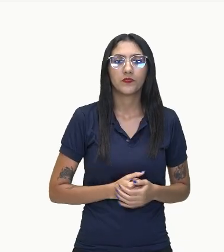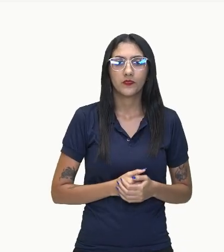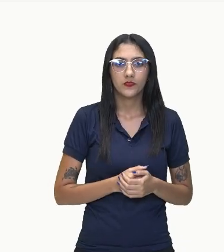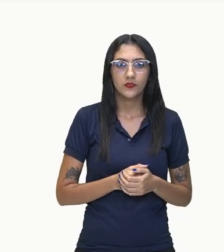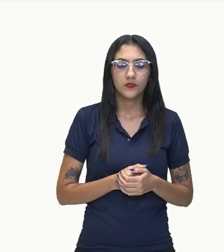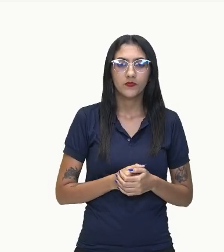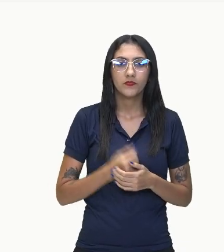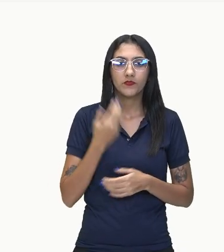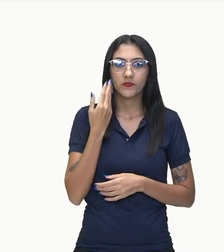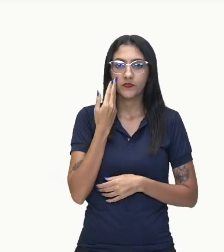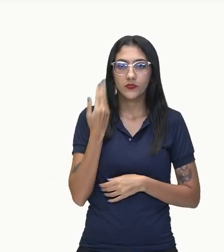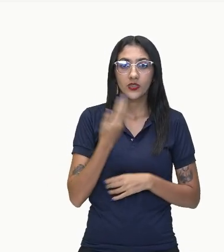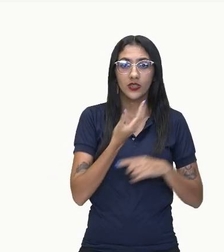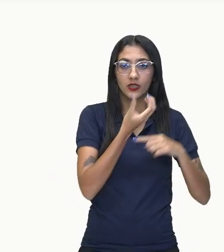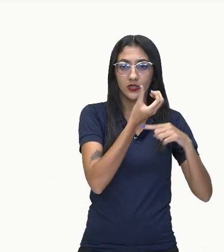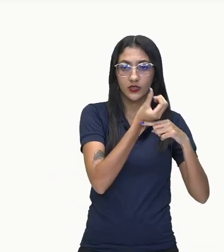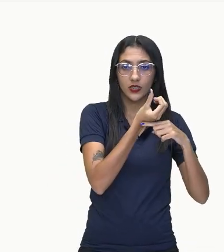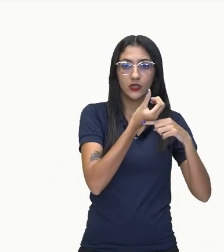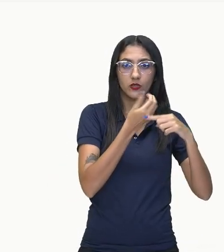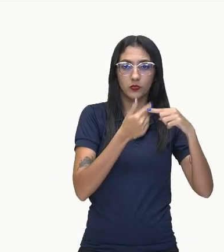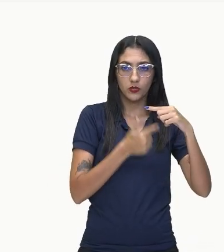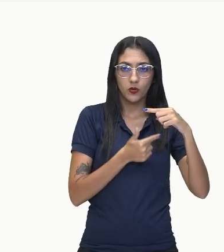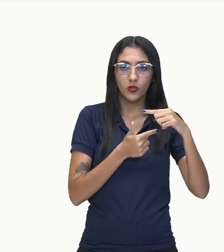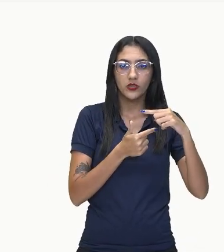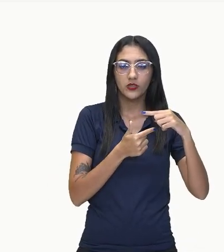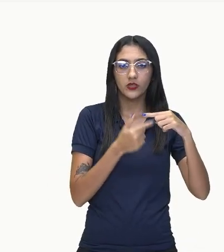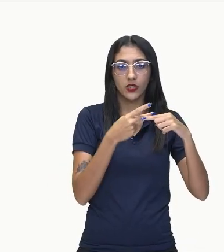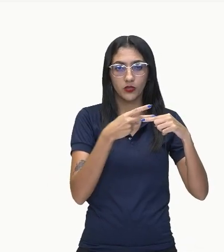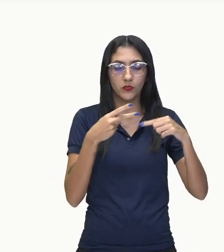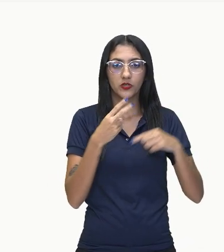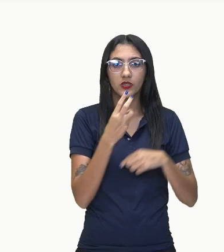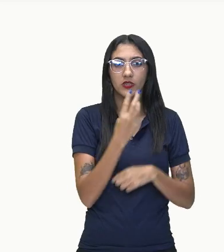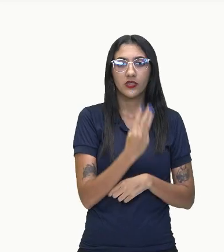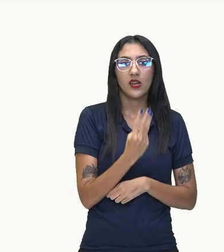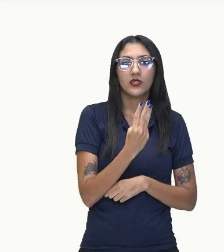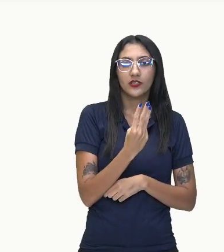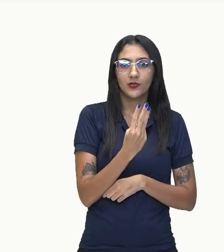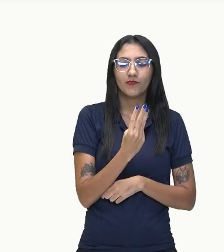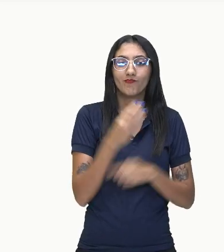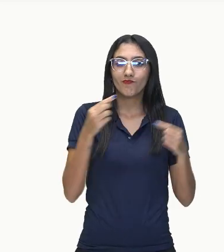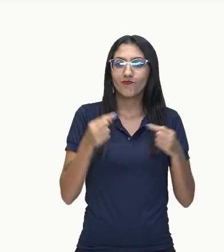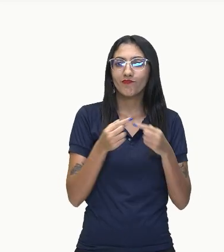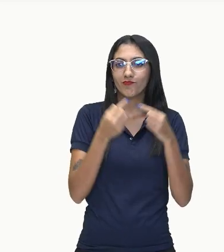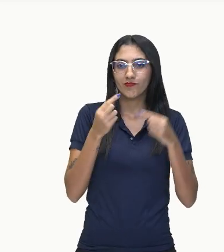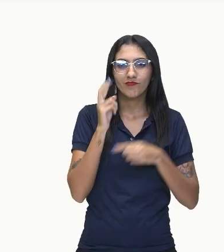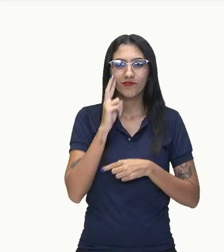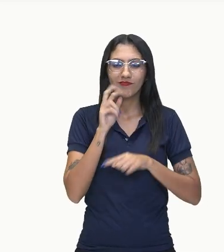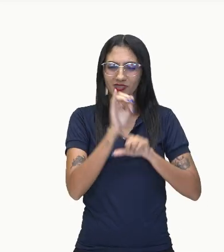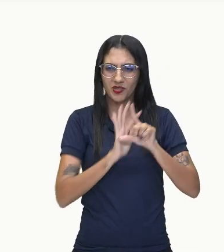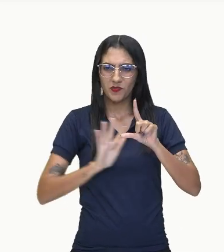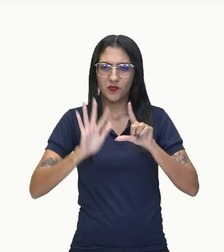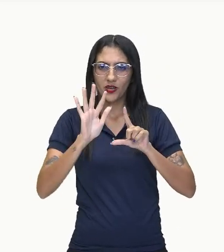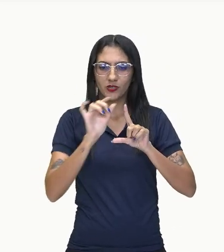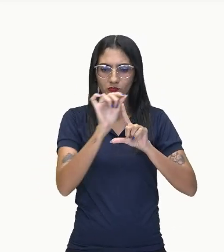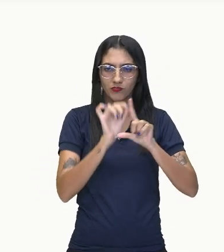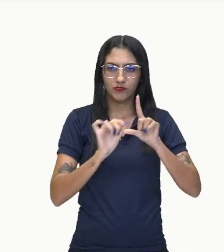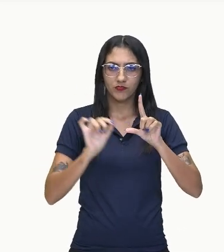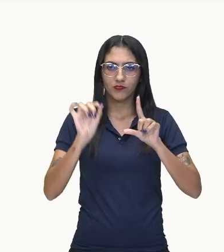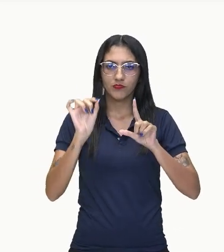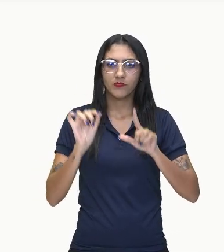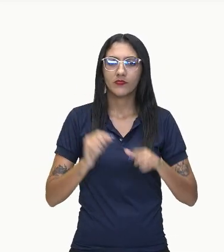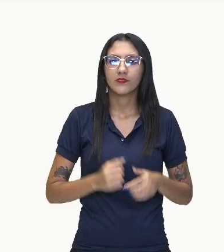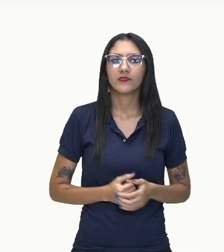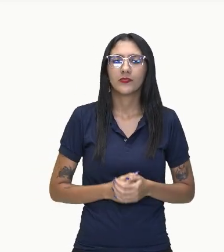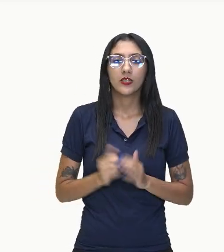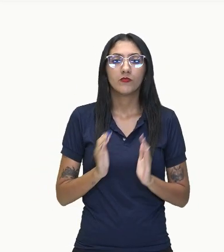2, que é 6 sobre 2, que é igual a 3. Exatamente o zero que apareceu lá no nosso gráfico. E o segundo zero